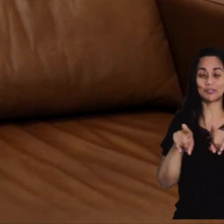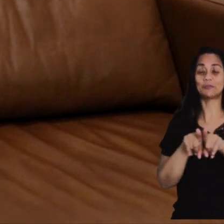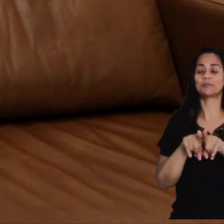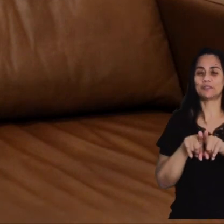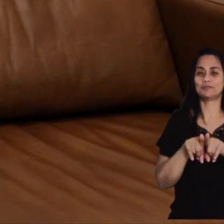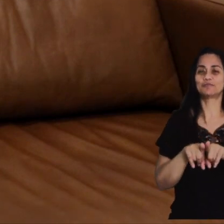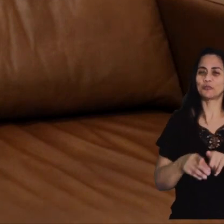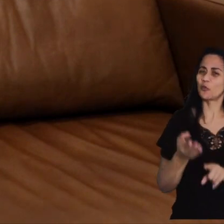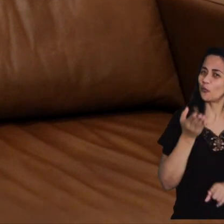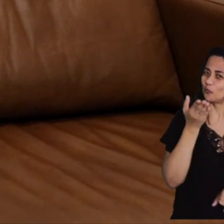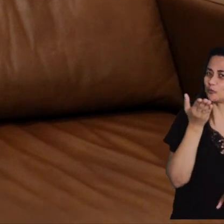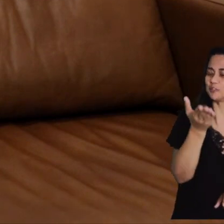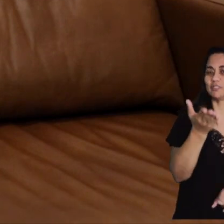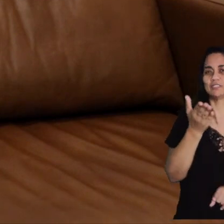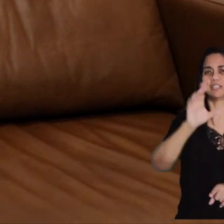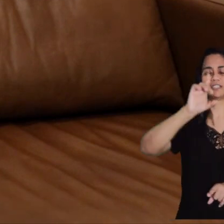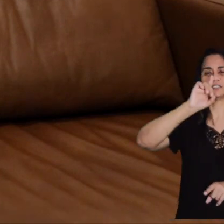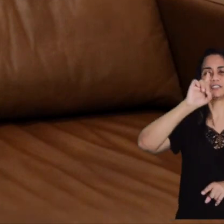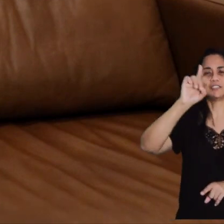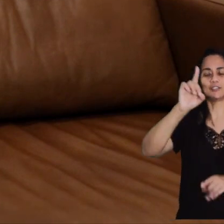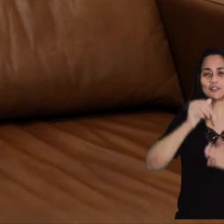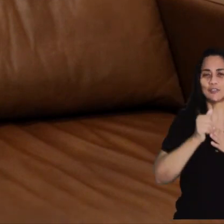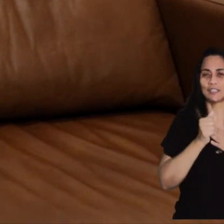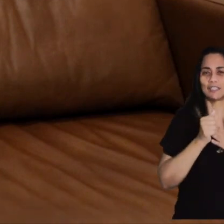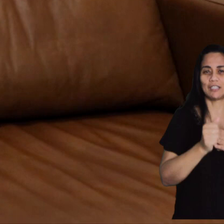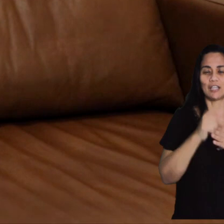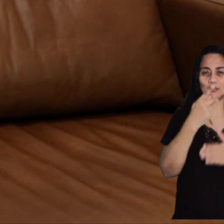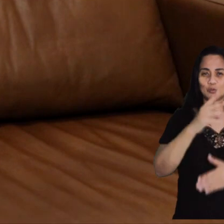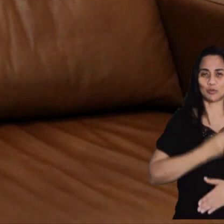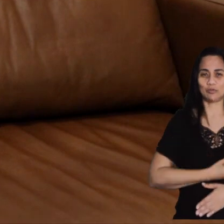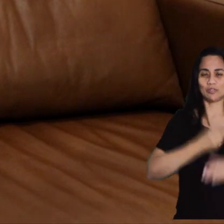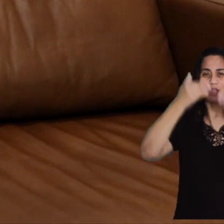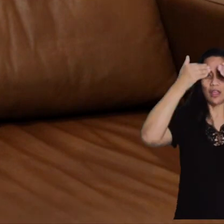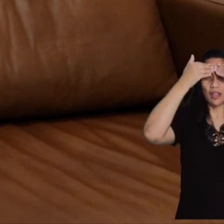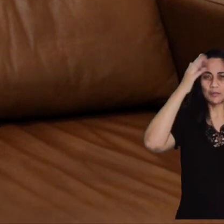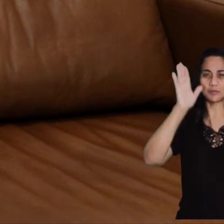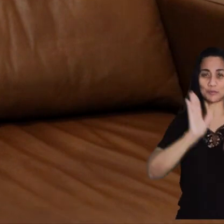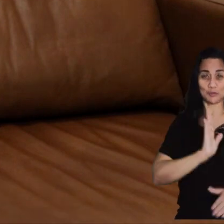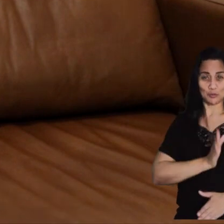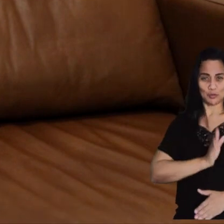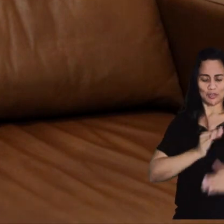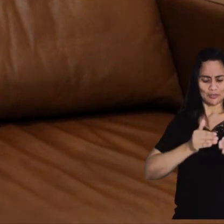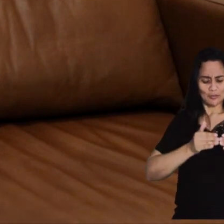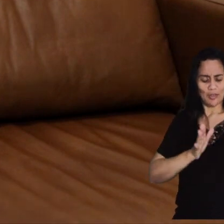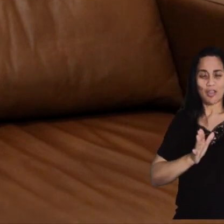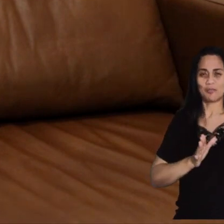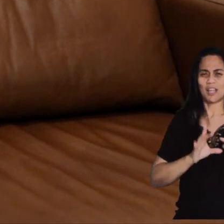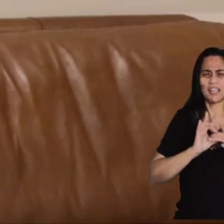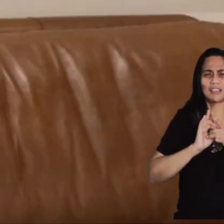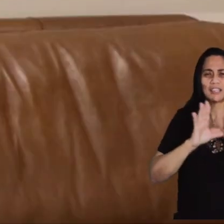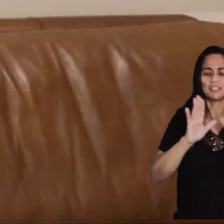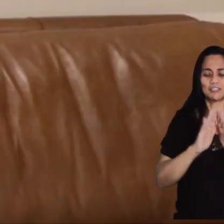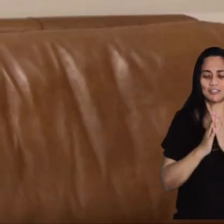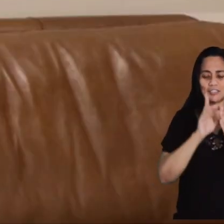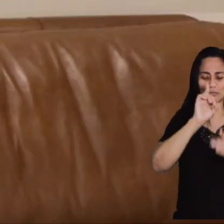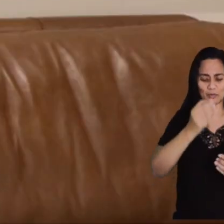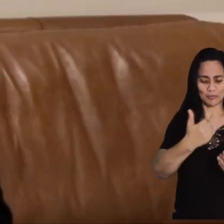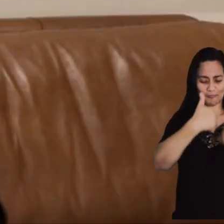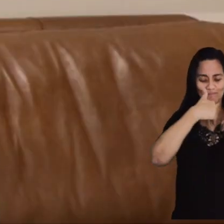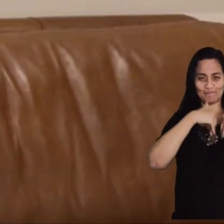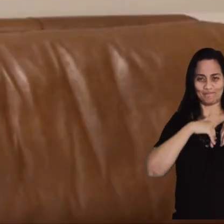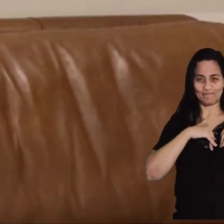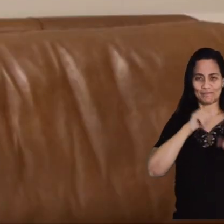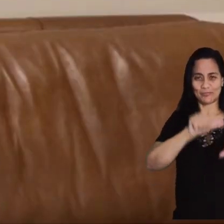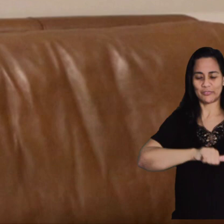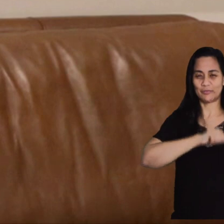nos direcionado, vai acontecer a mesma coisa na sua vida. Abra a tua mente, abra o teu coração, deixa a palavra entrar,